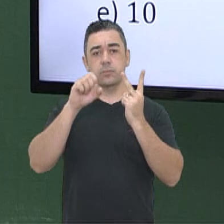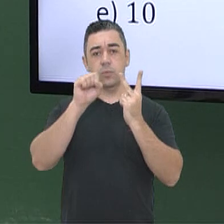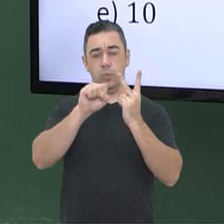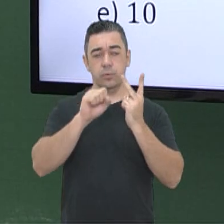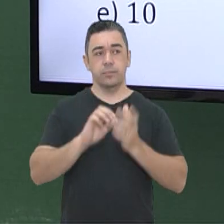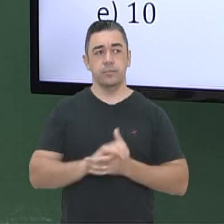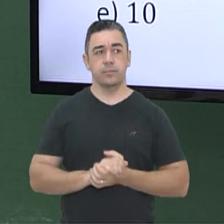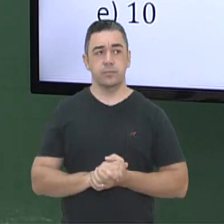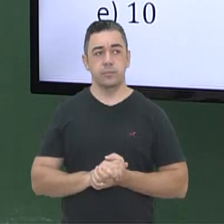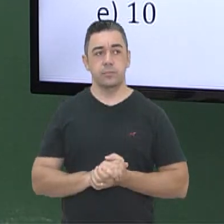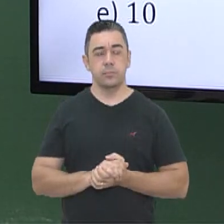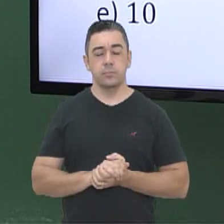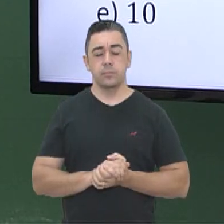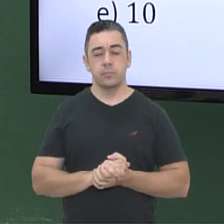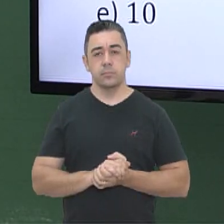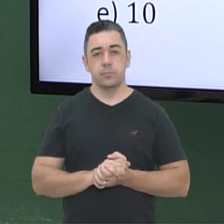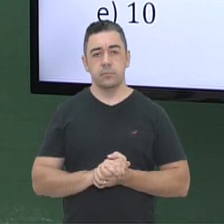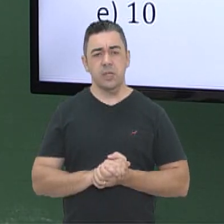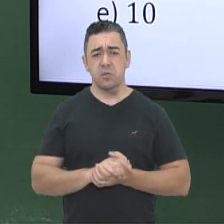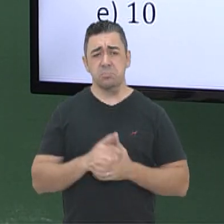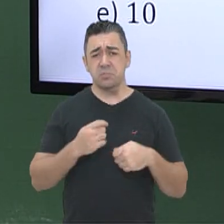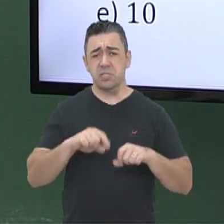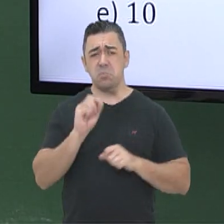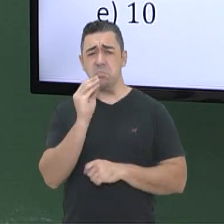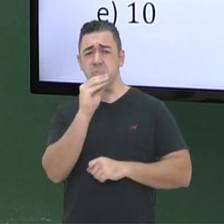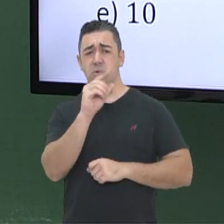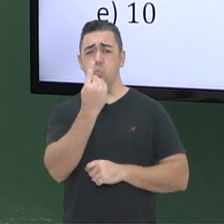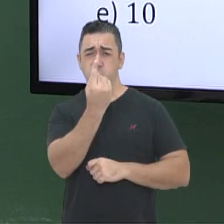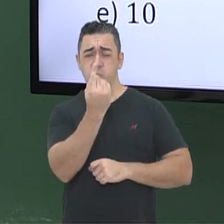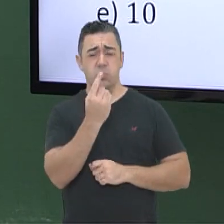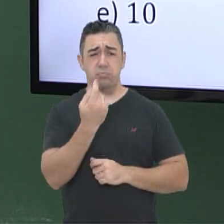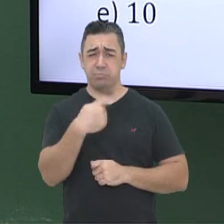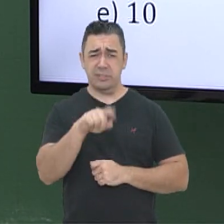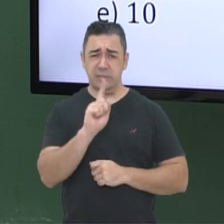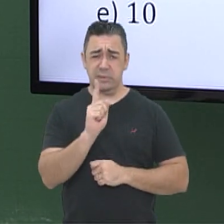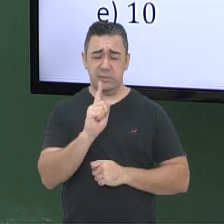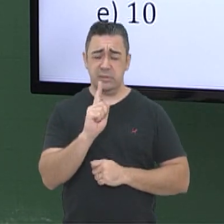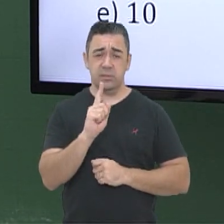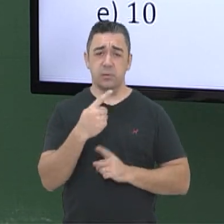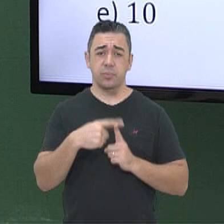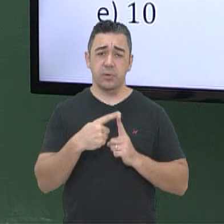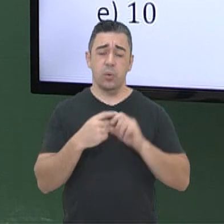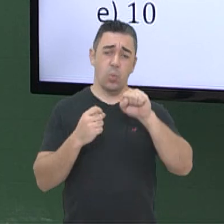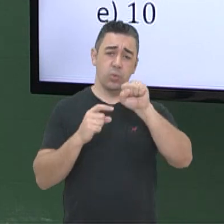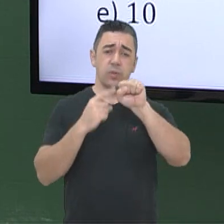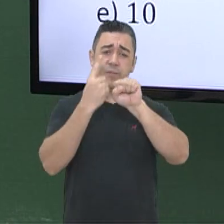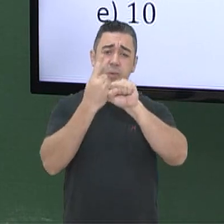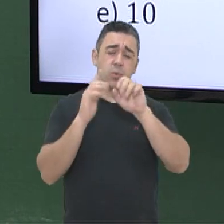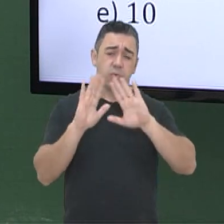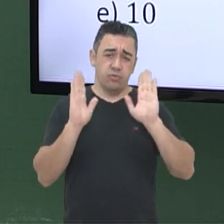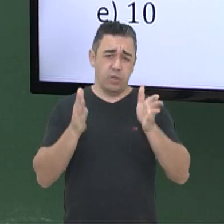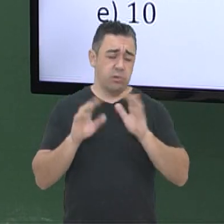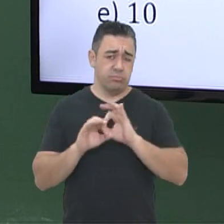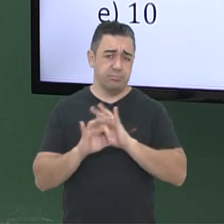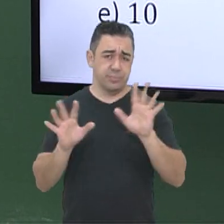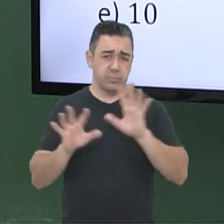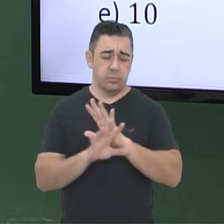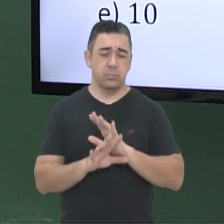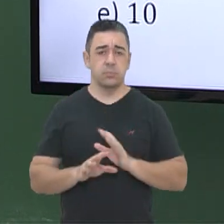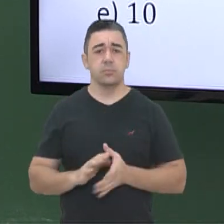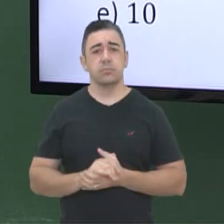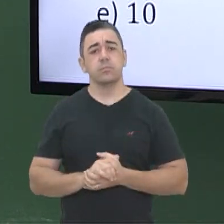Raiz cúbica de 8 elevado a 1, que não tem necessidade de colocar, porque aqui 1 no expoente não faz diferença nenhuma.